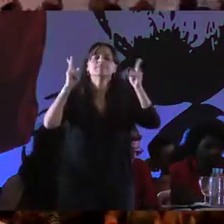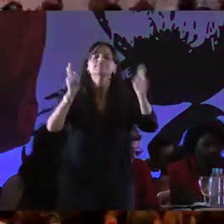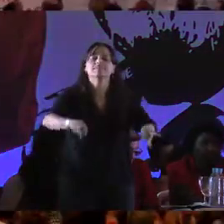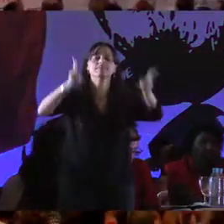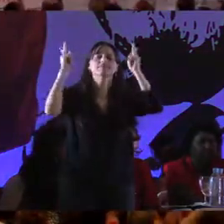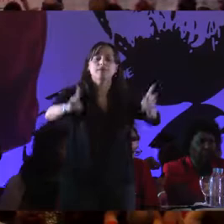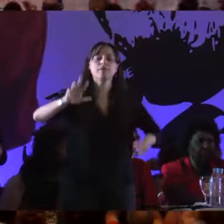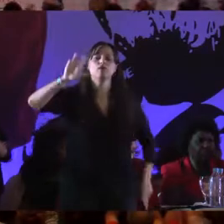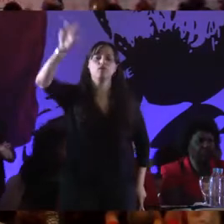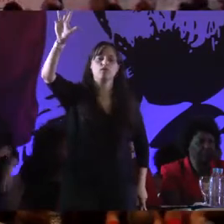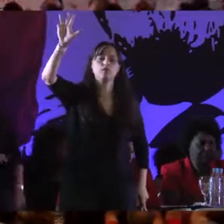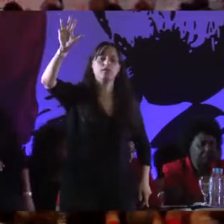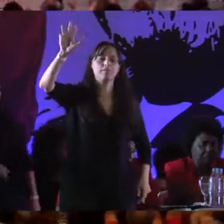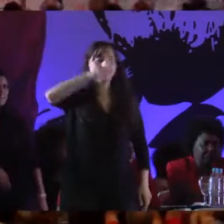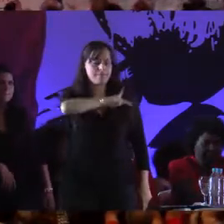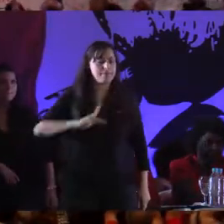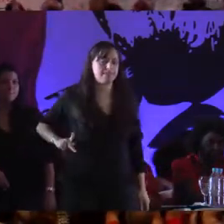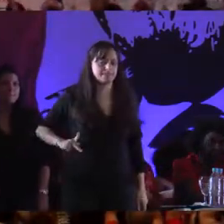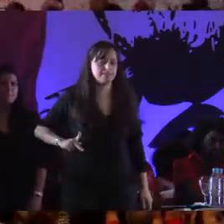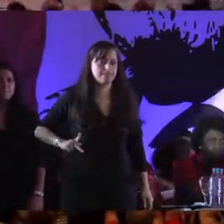presidente!